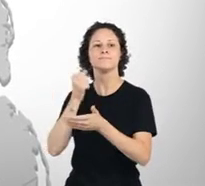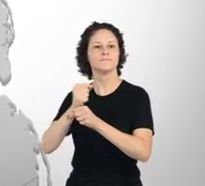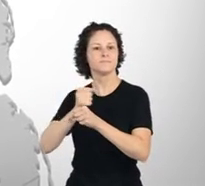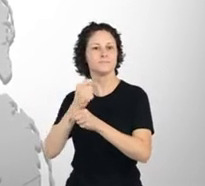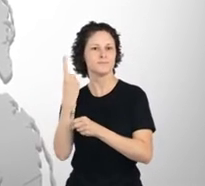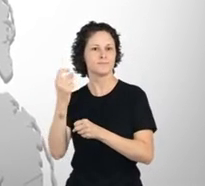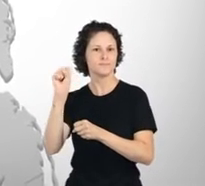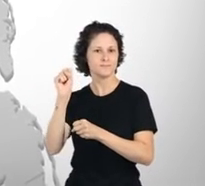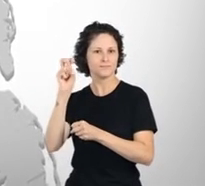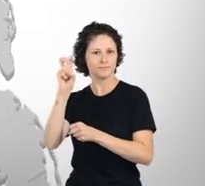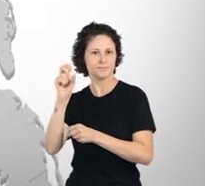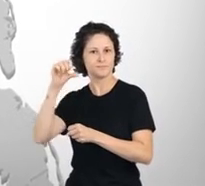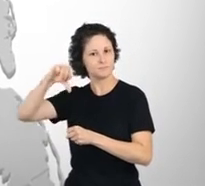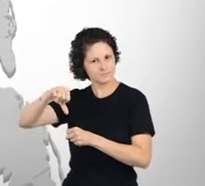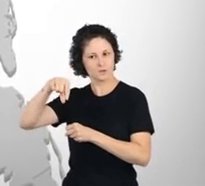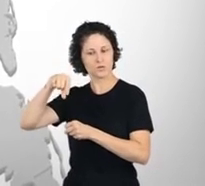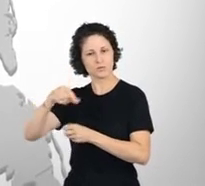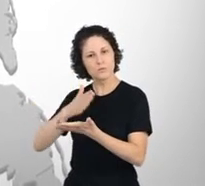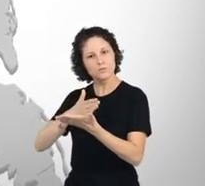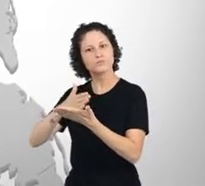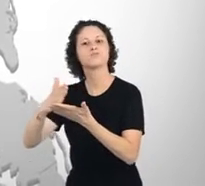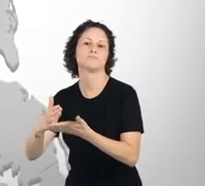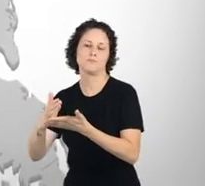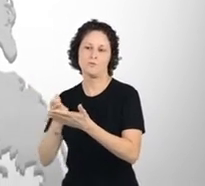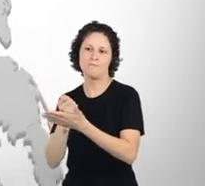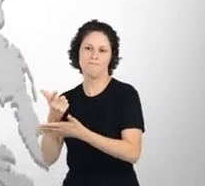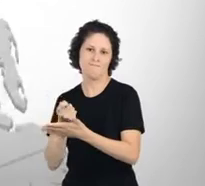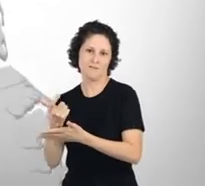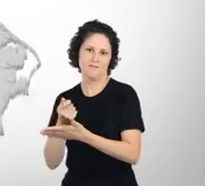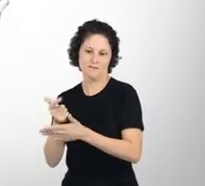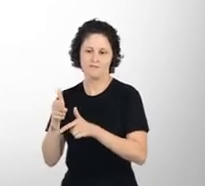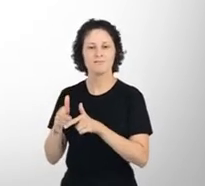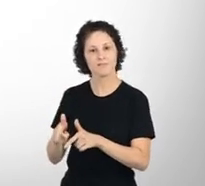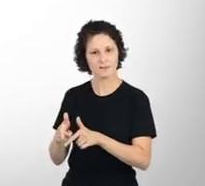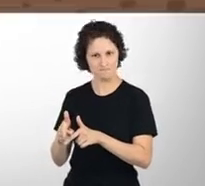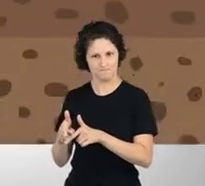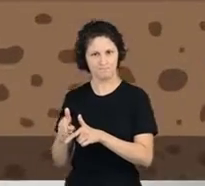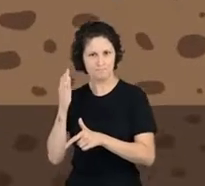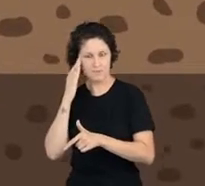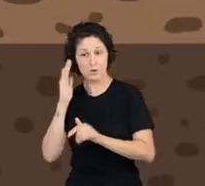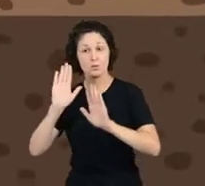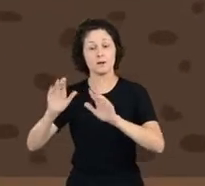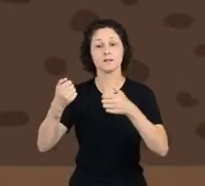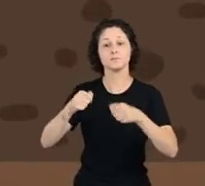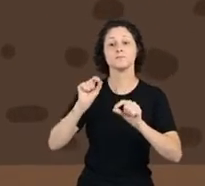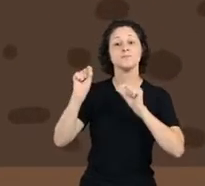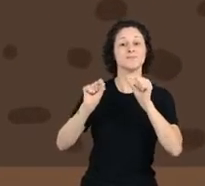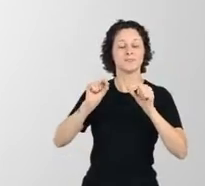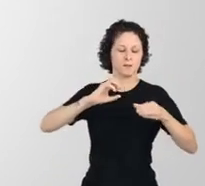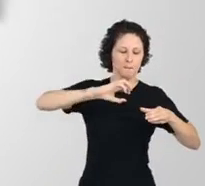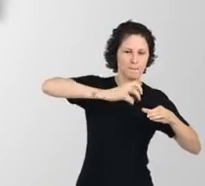1859, nós utilizamos o petróleo de forma comercial. Para isso, tivemos que desenvolver tecnologias para